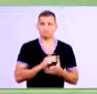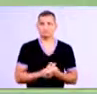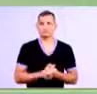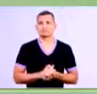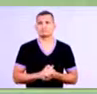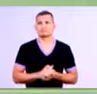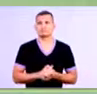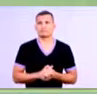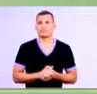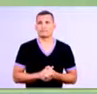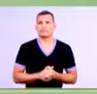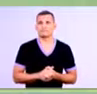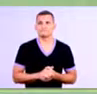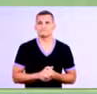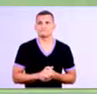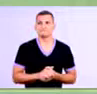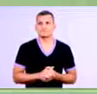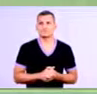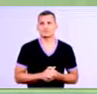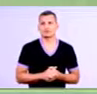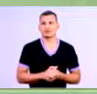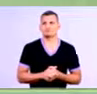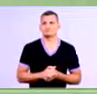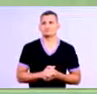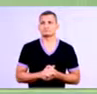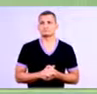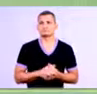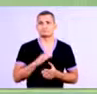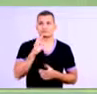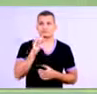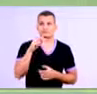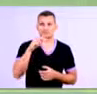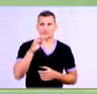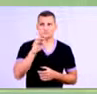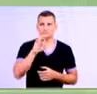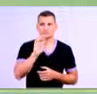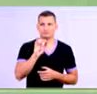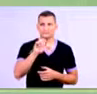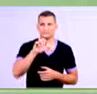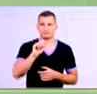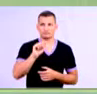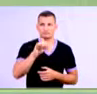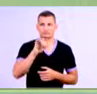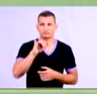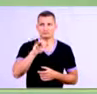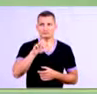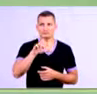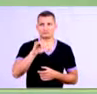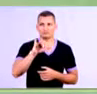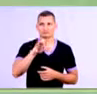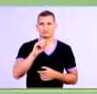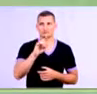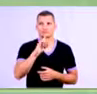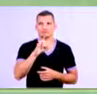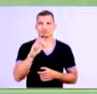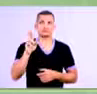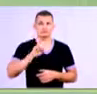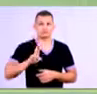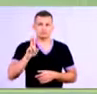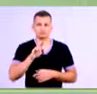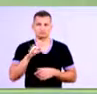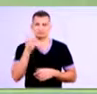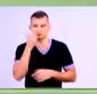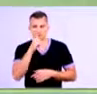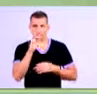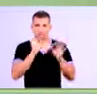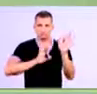dia. A controlabilidade, o usuário ele consegue controlar as operações do sistema, as